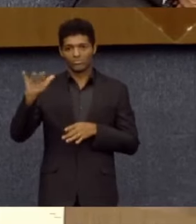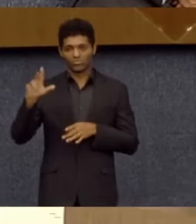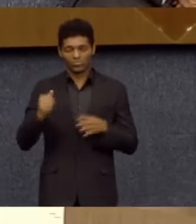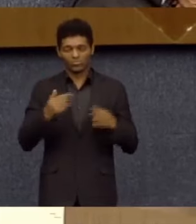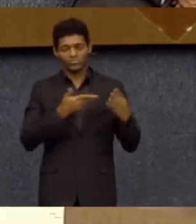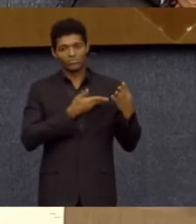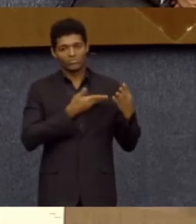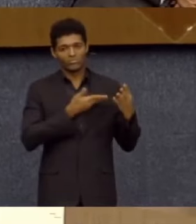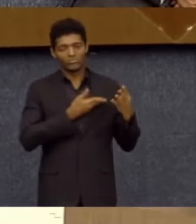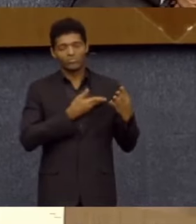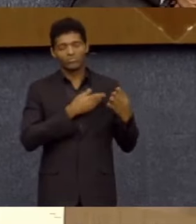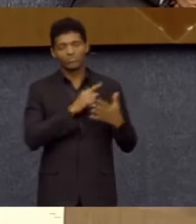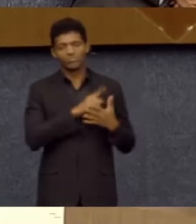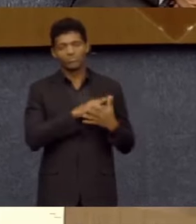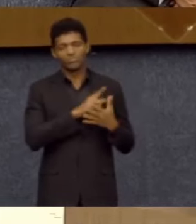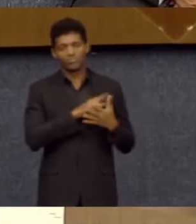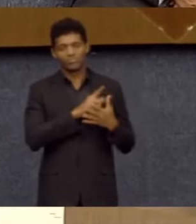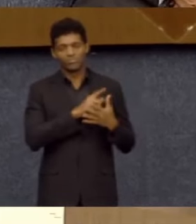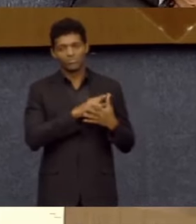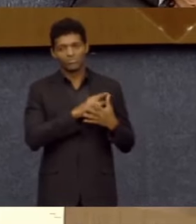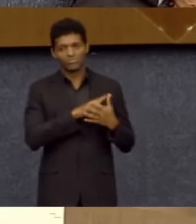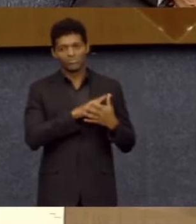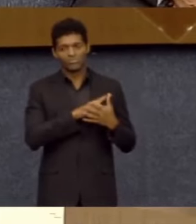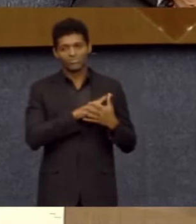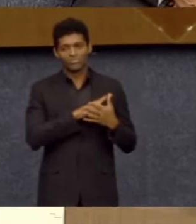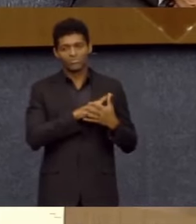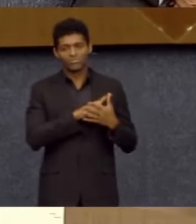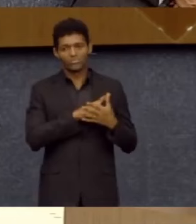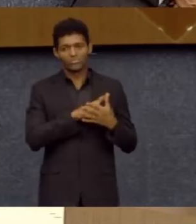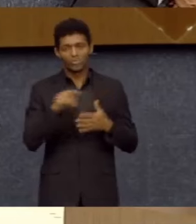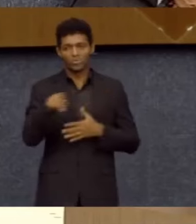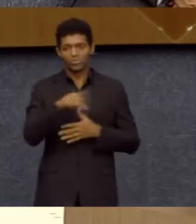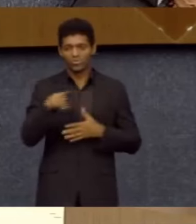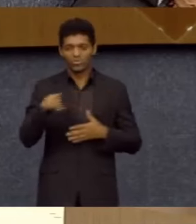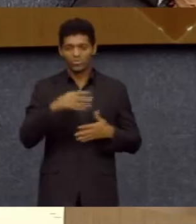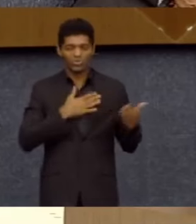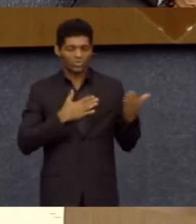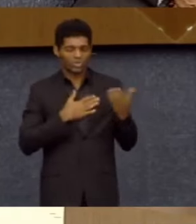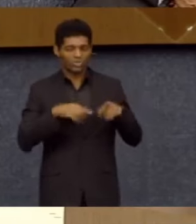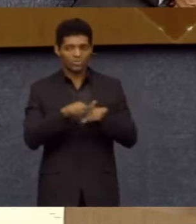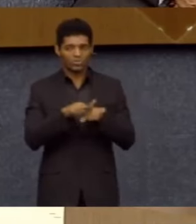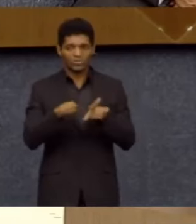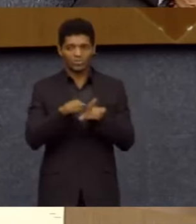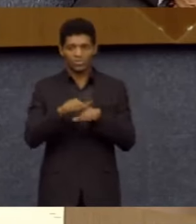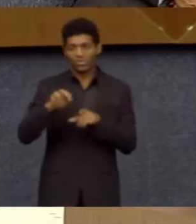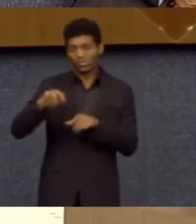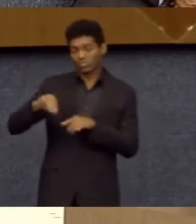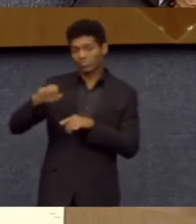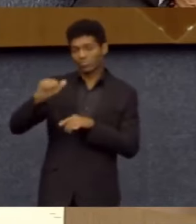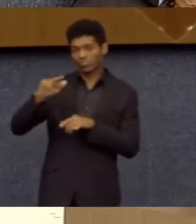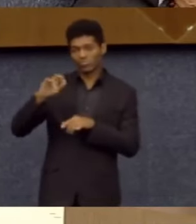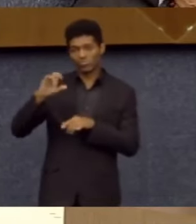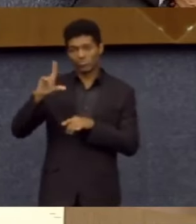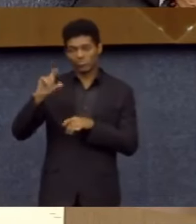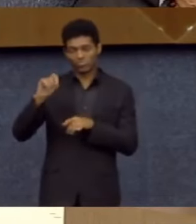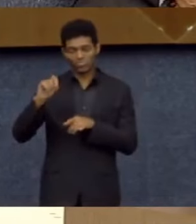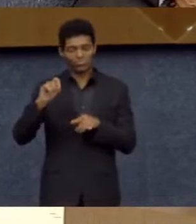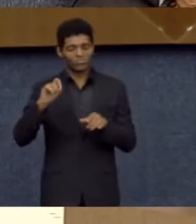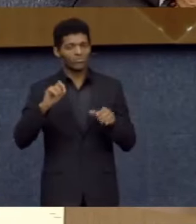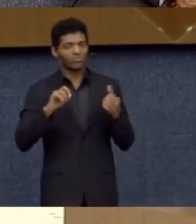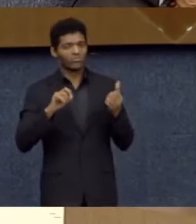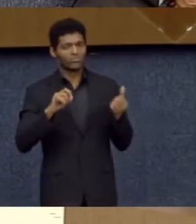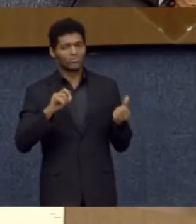também amiga, o monitor de dança e amigo do homenageado, Marcelo Lopes, o nosso amigo